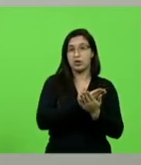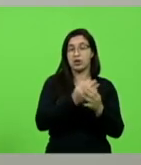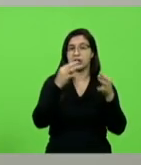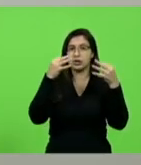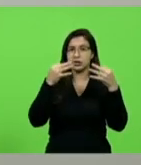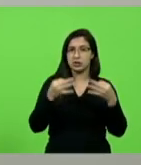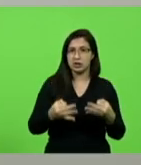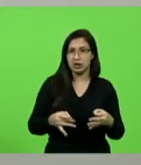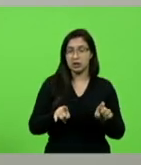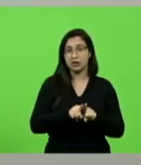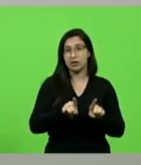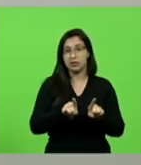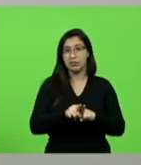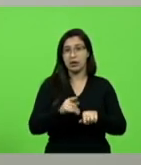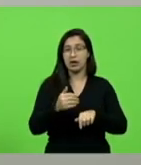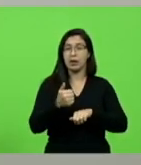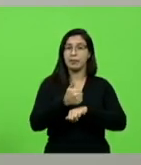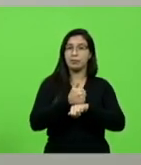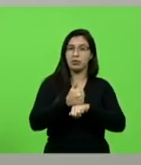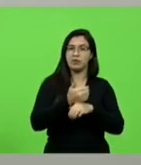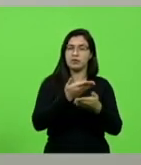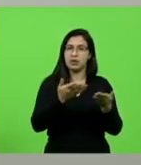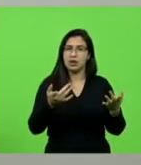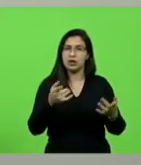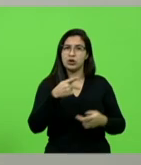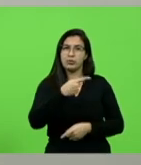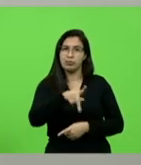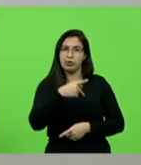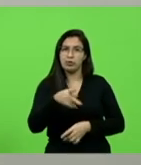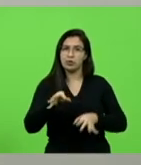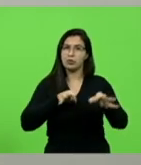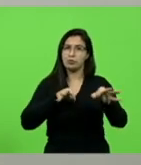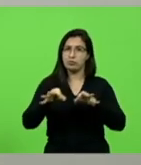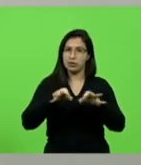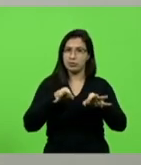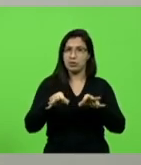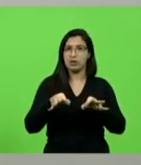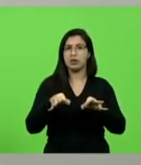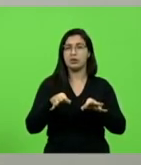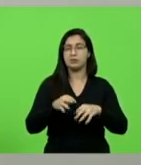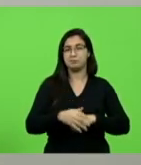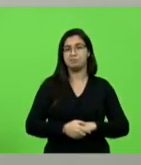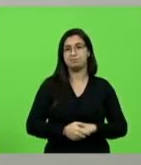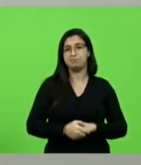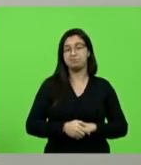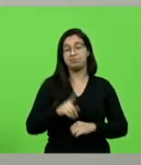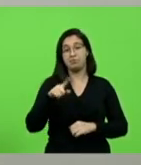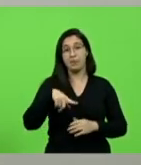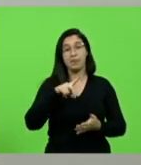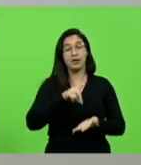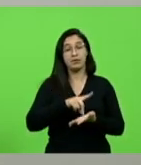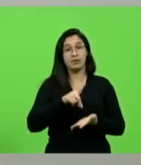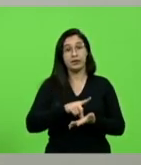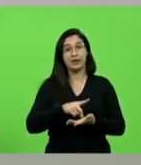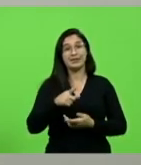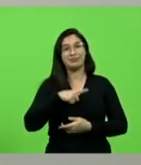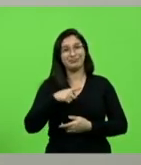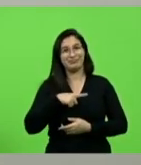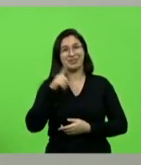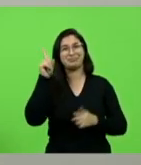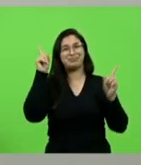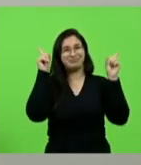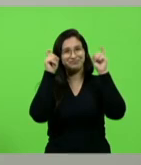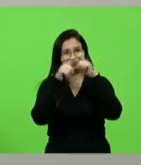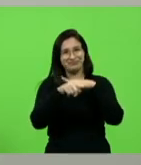os profissionais habilitados e preparados para tal função. É verdade que nós temos grandes dificuldades na educação